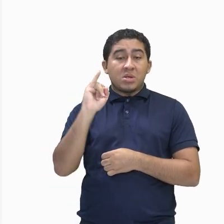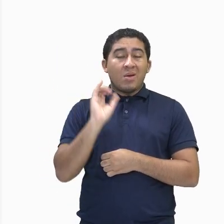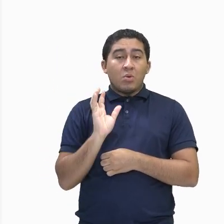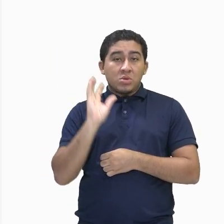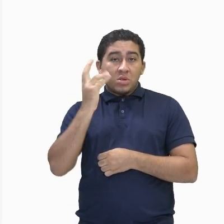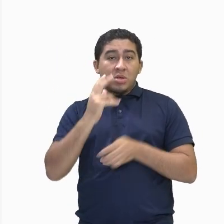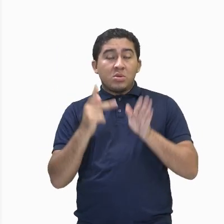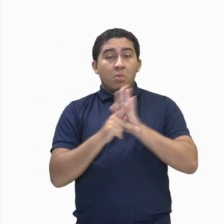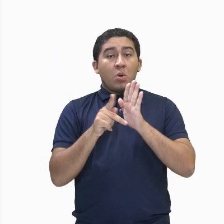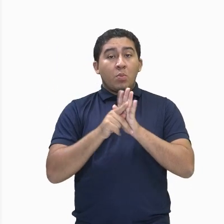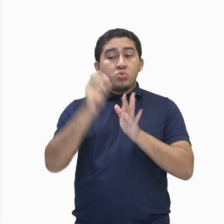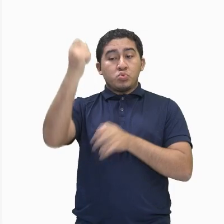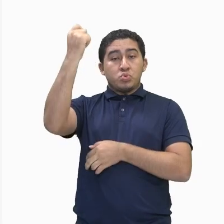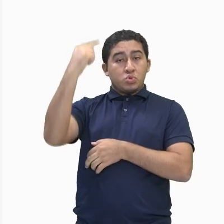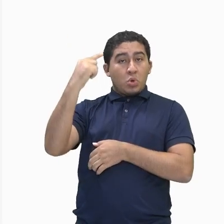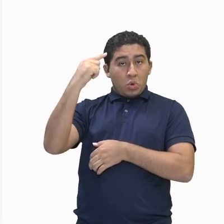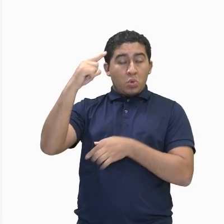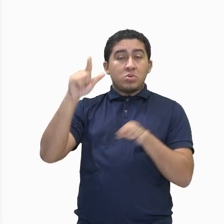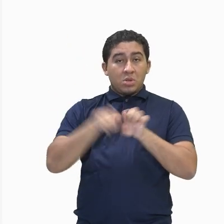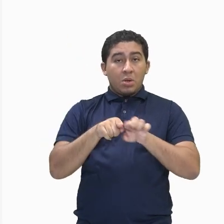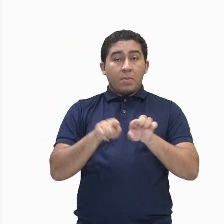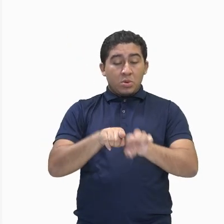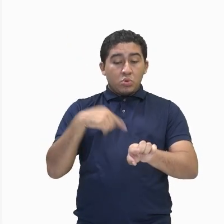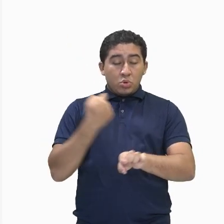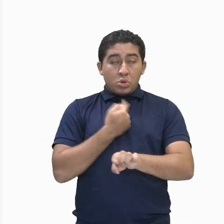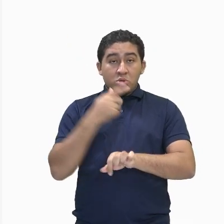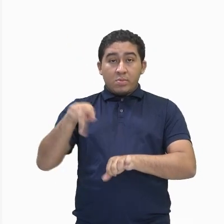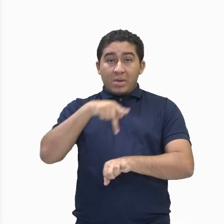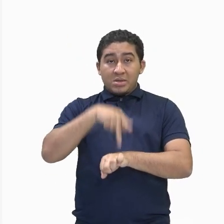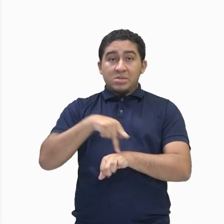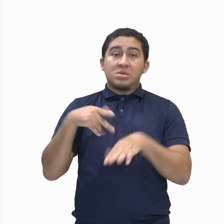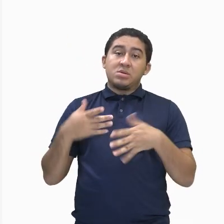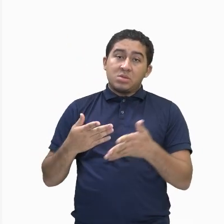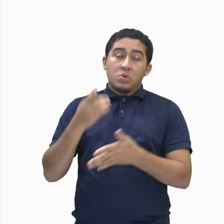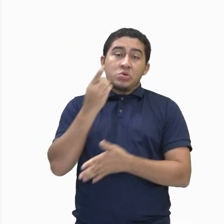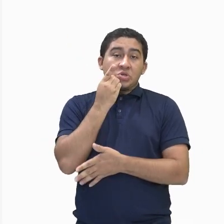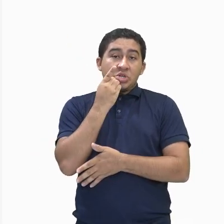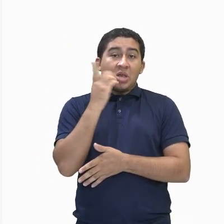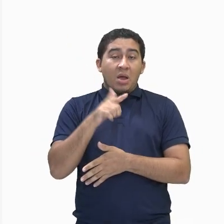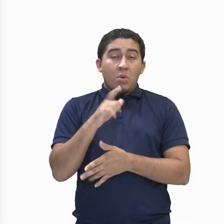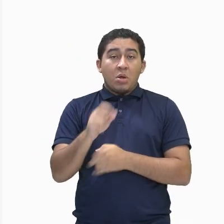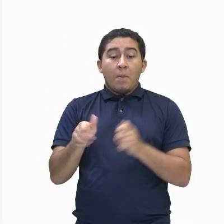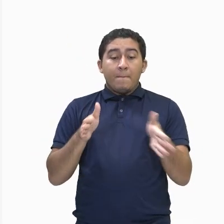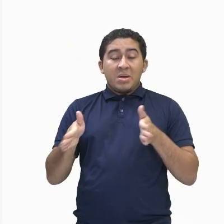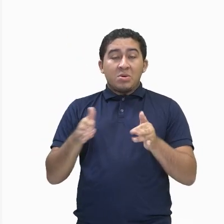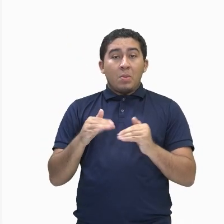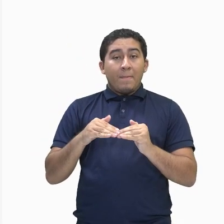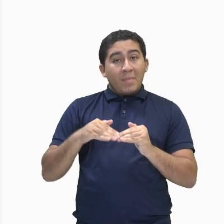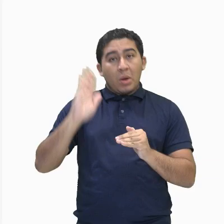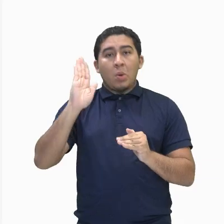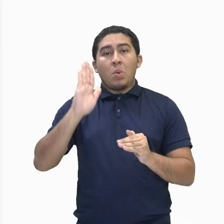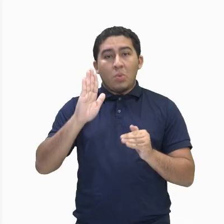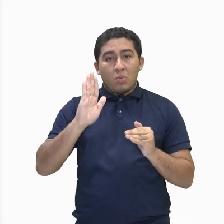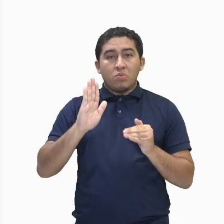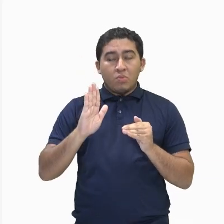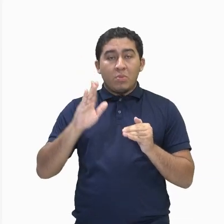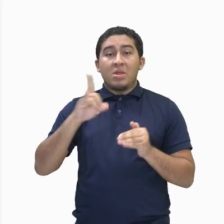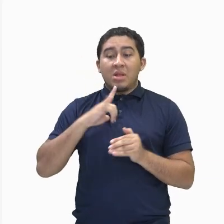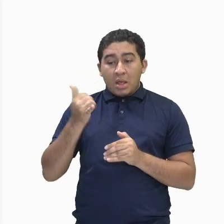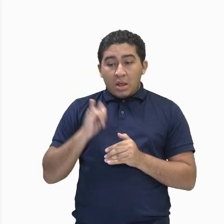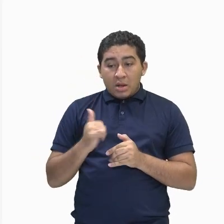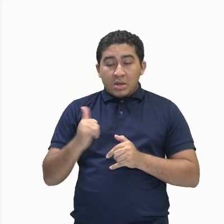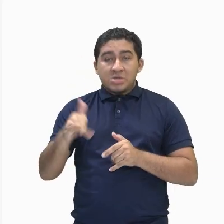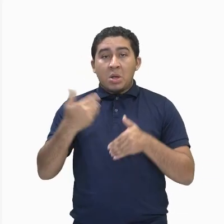né? Do nosso país, então os dias seriam mais longos e aí isso acabaria economizando